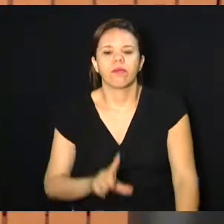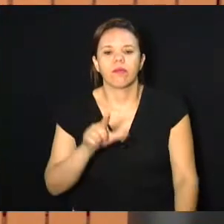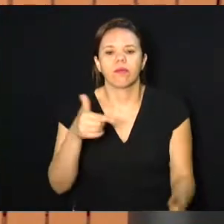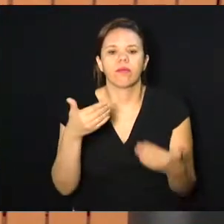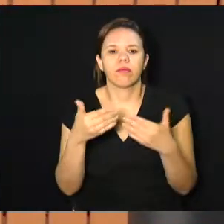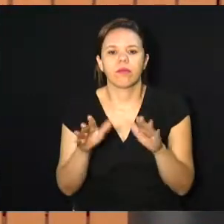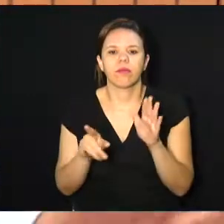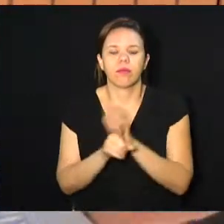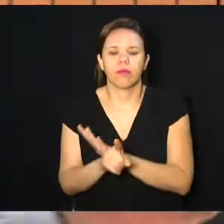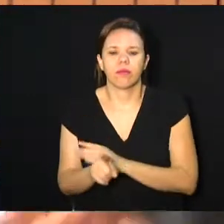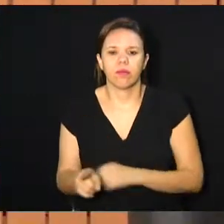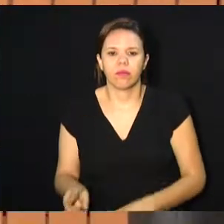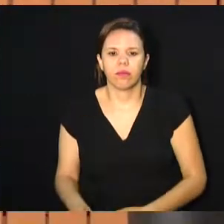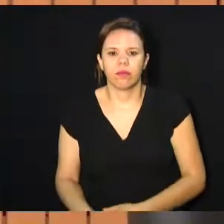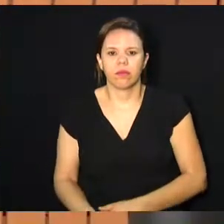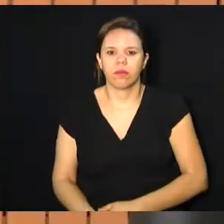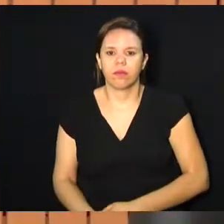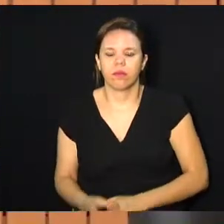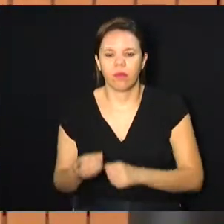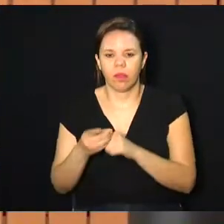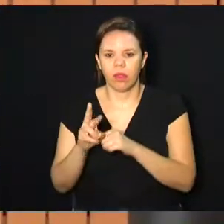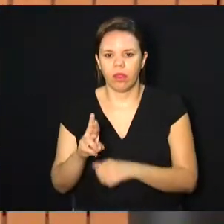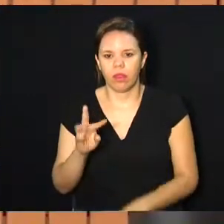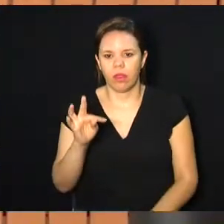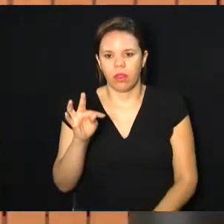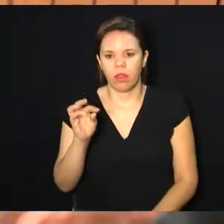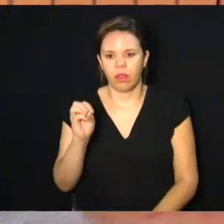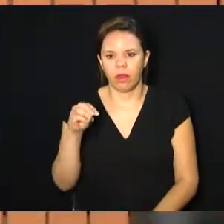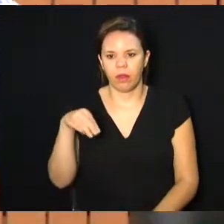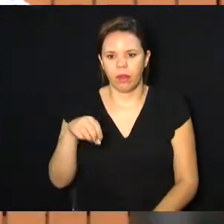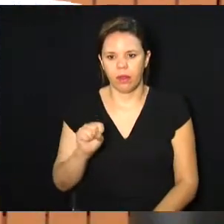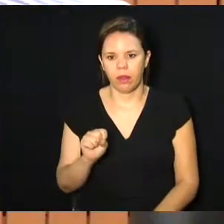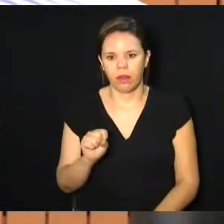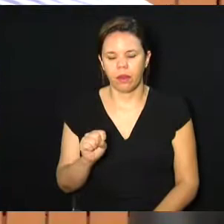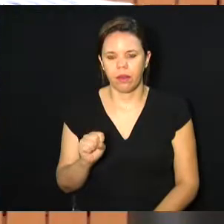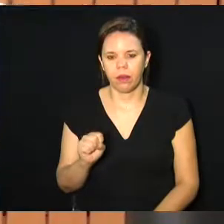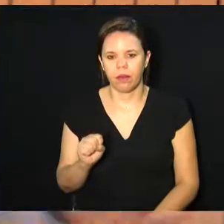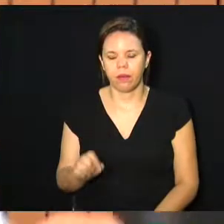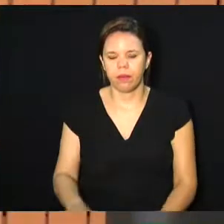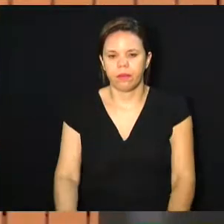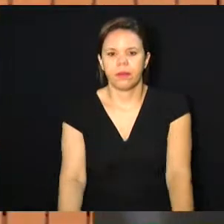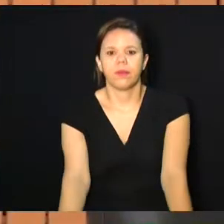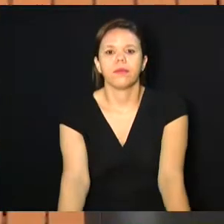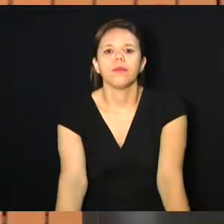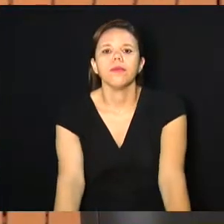perguntas, ao doutor Tomás. Tá? Se puder passar o microfone.